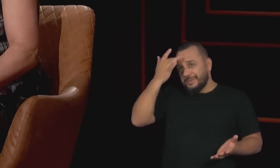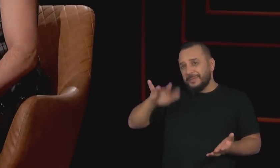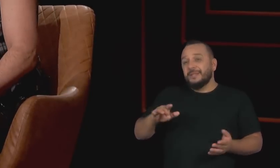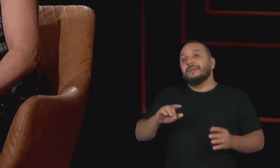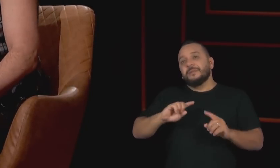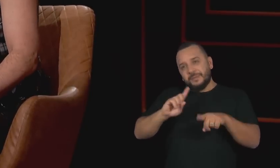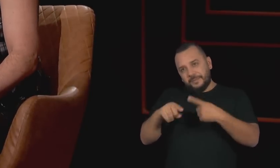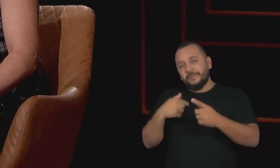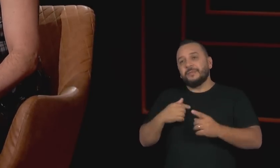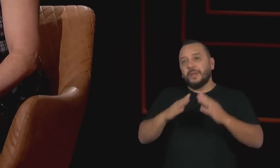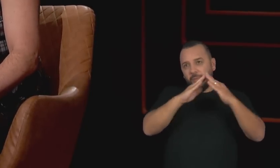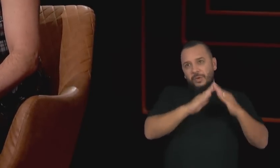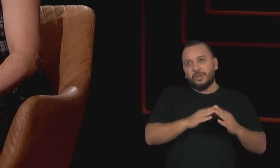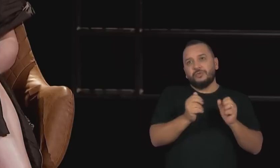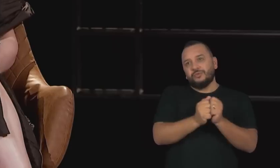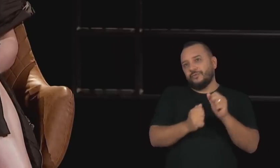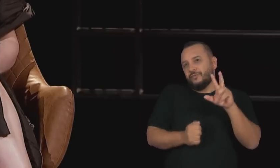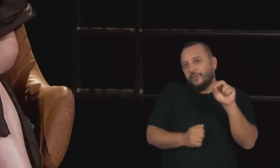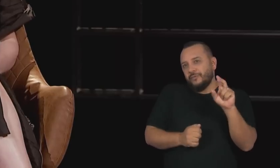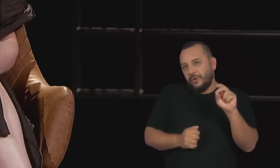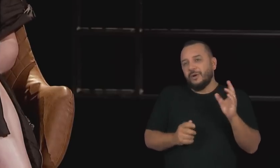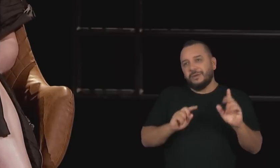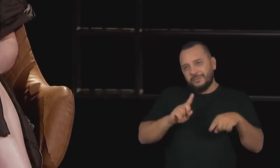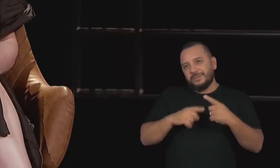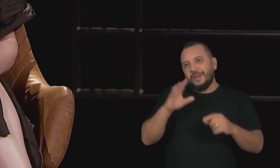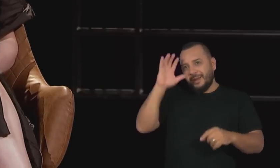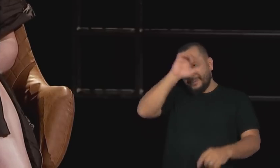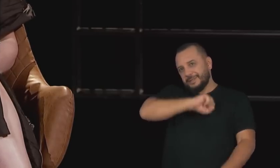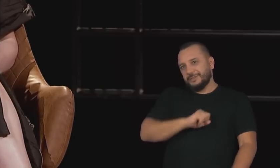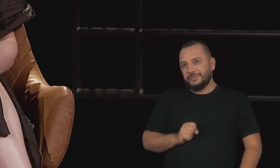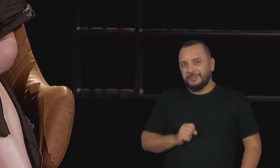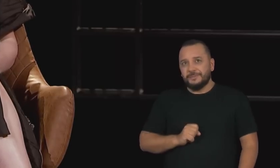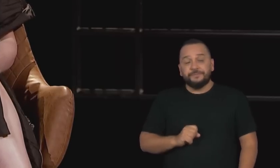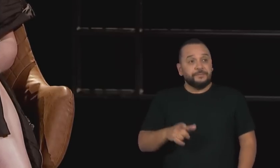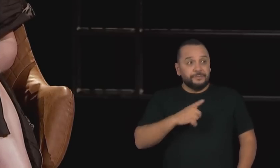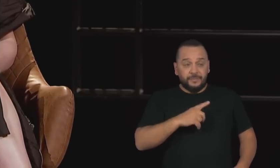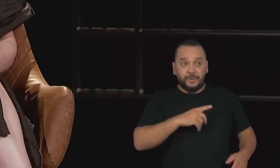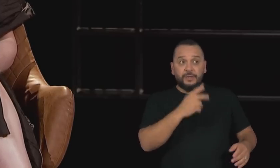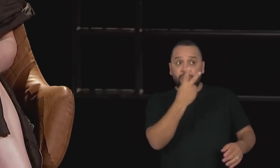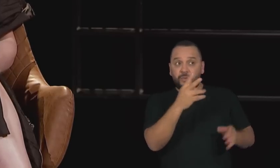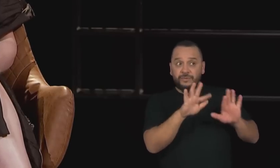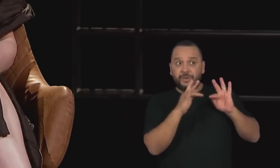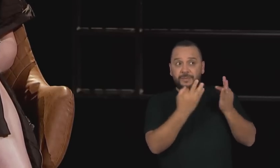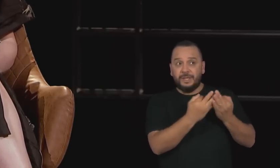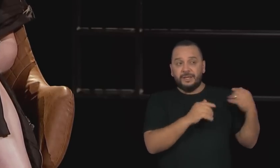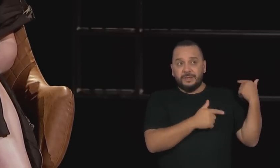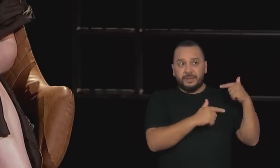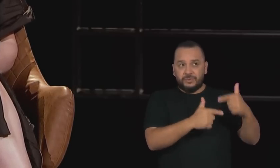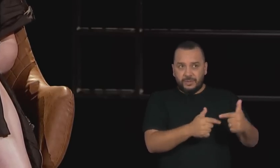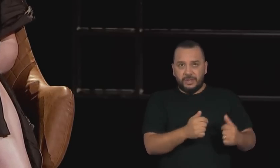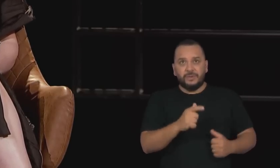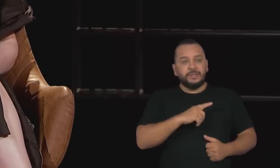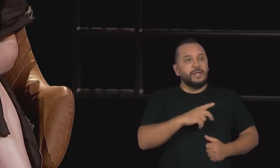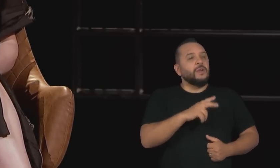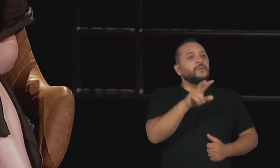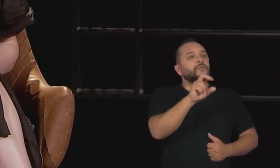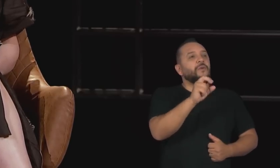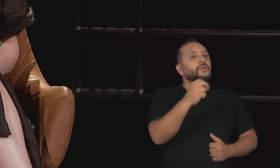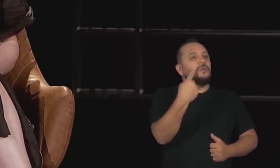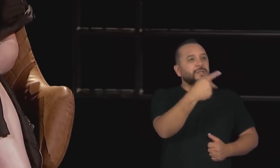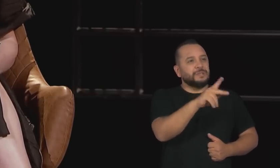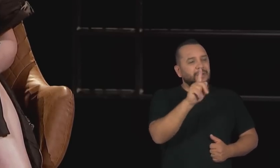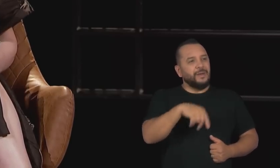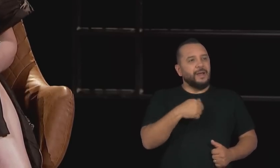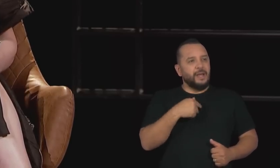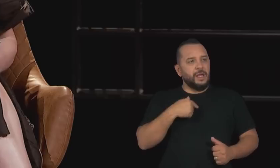com os meus avós. E, aliás, você é descendente de duas famílias bem tradicionais, né? Então, ao mesmo tempo que um vô era